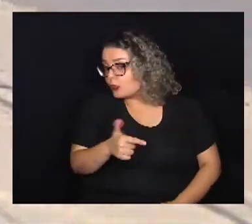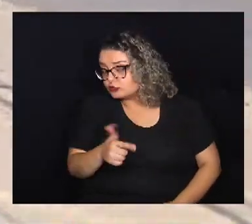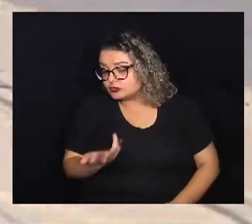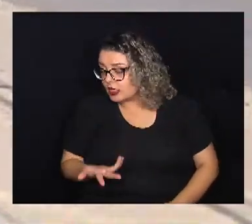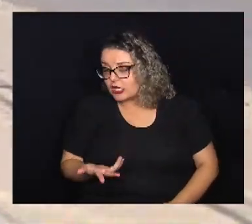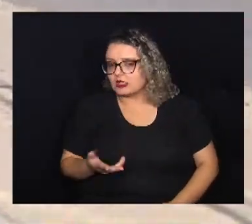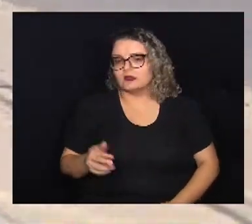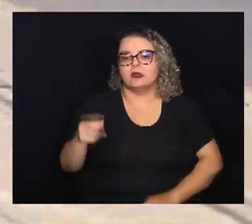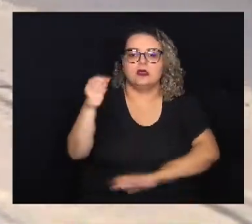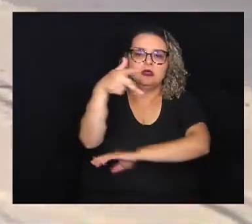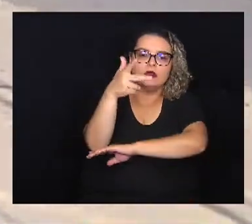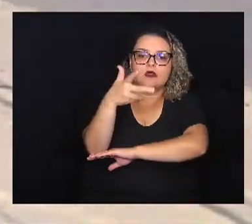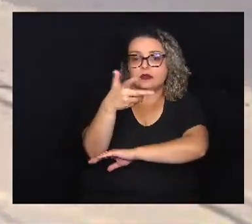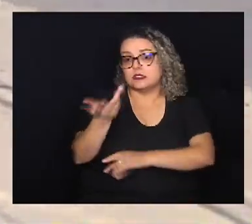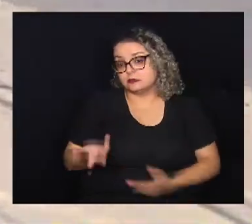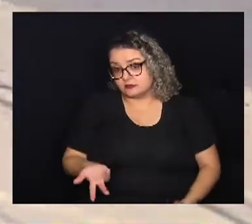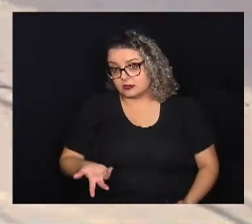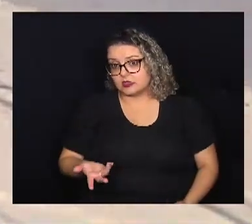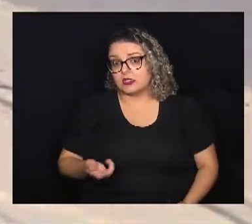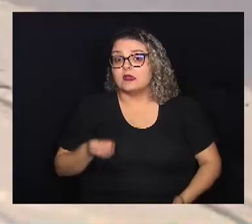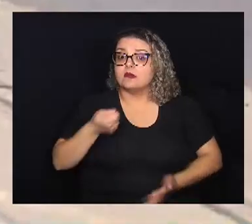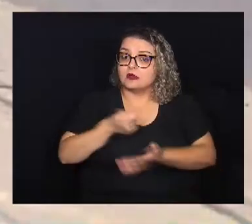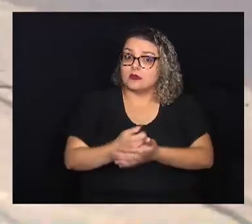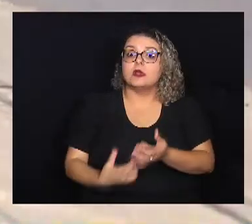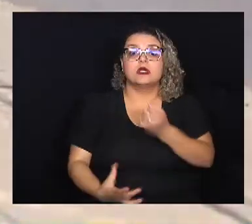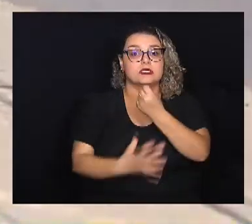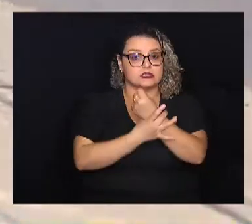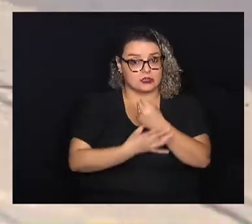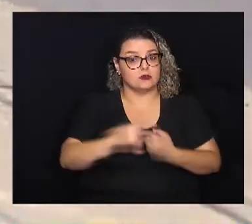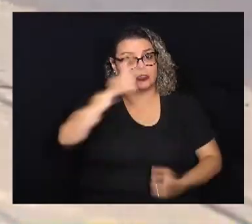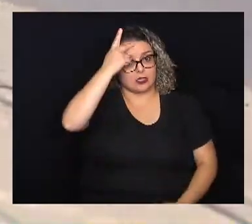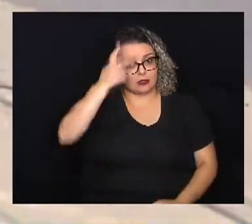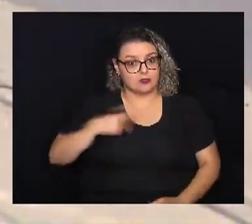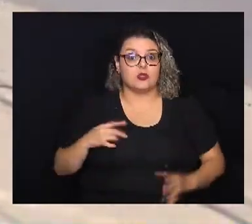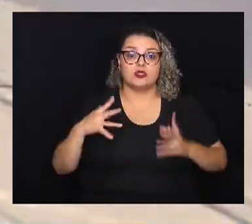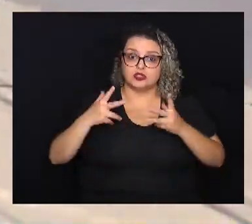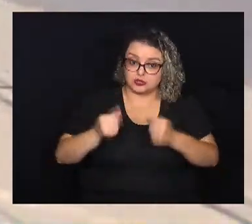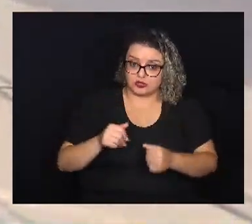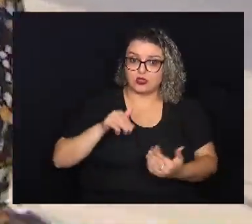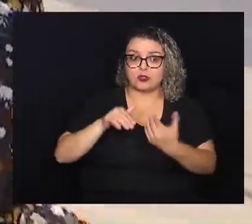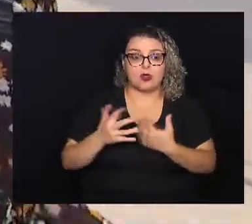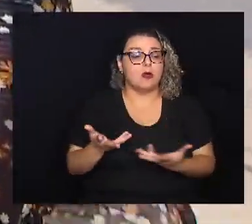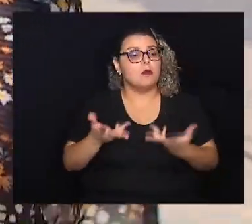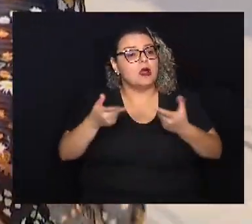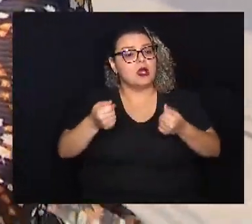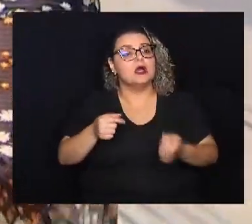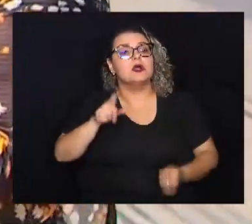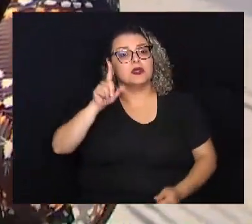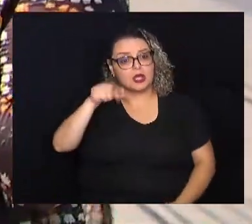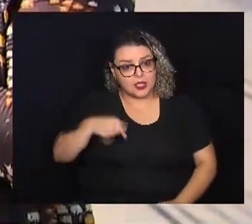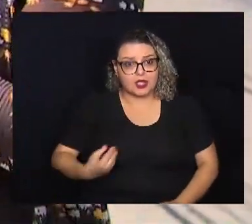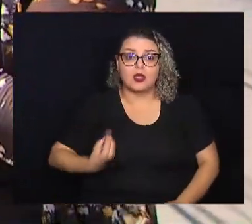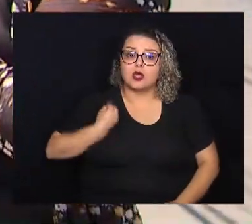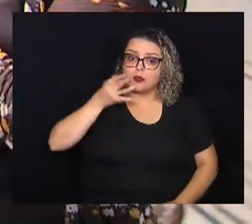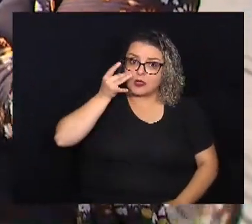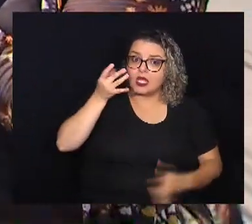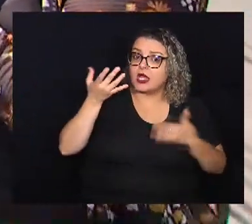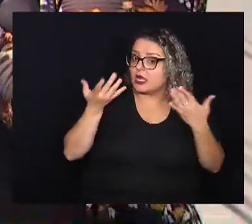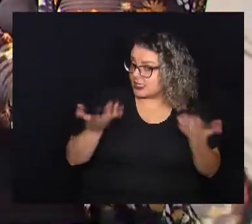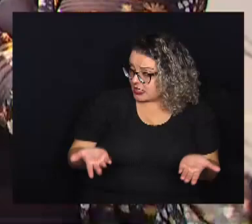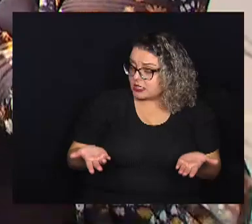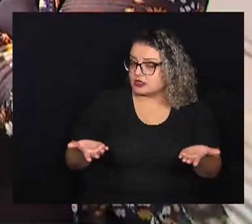porque daí eles vão garantir a própria segurança e a segurança de todos no trânsito. Maravilha! É para isso que a gente está aqui, né? Para